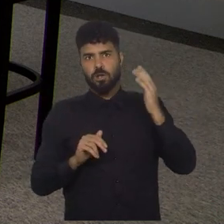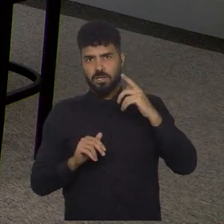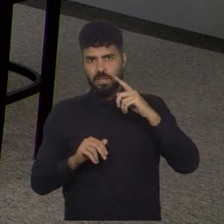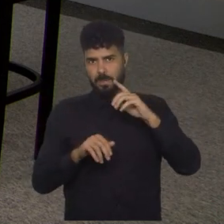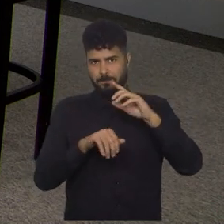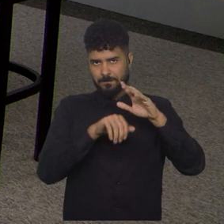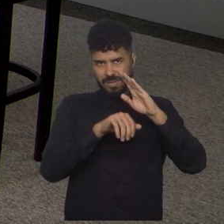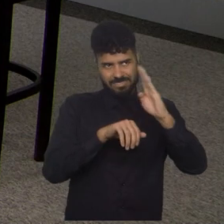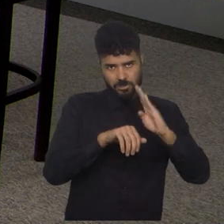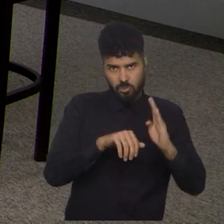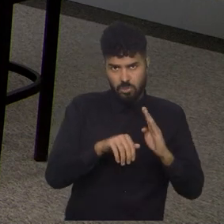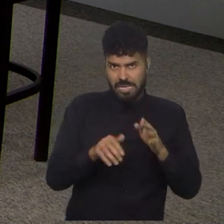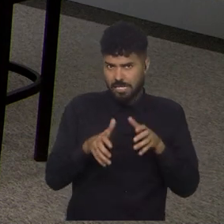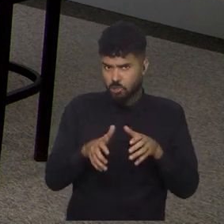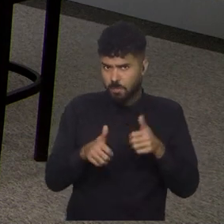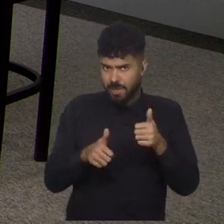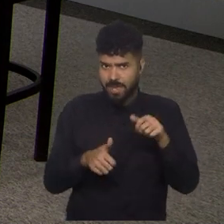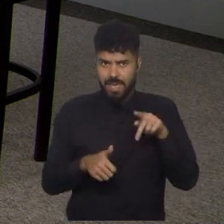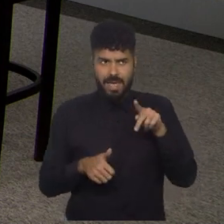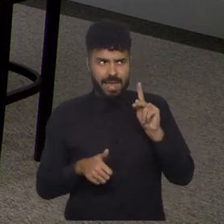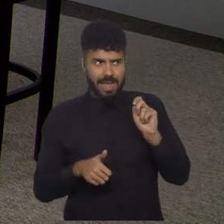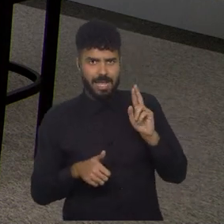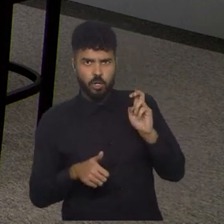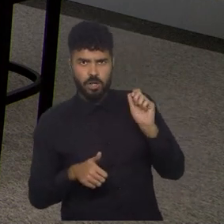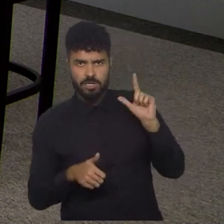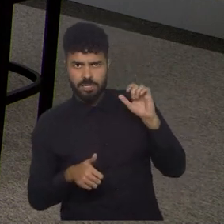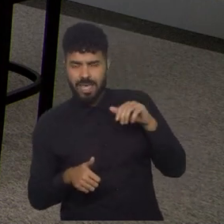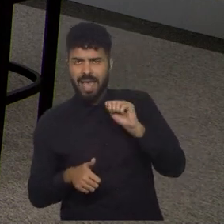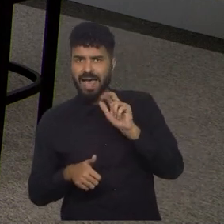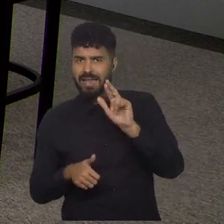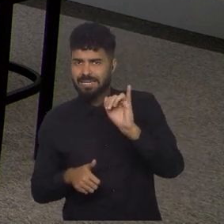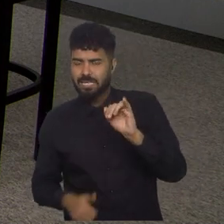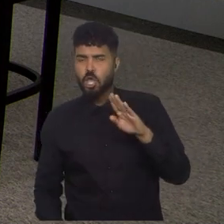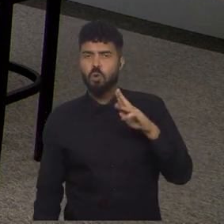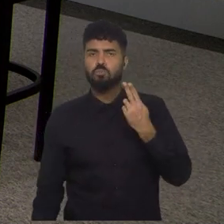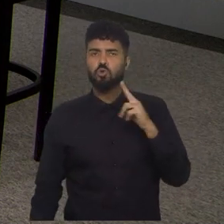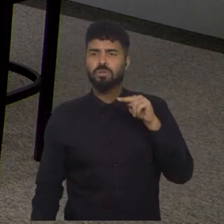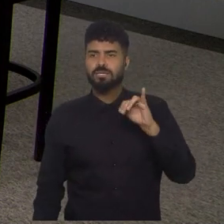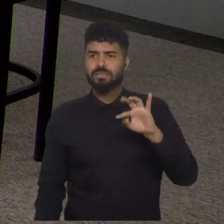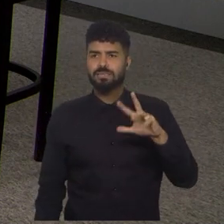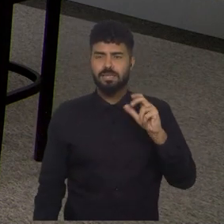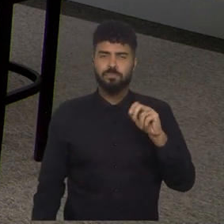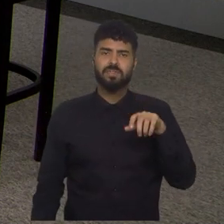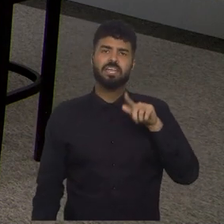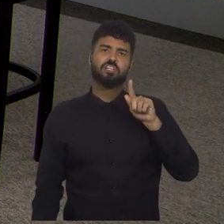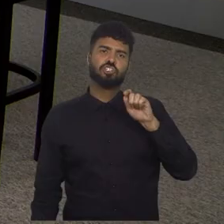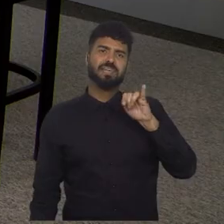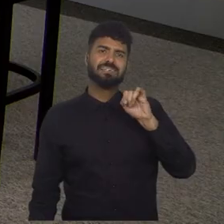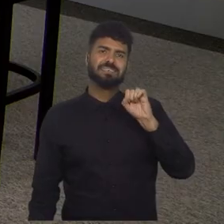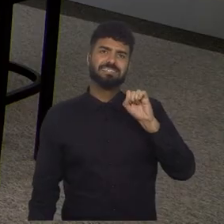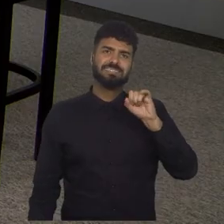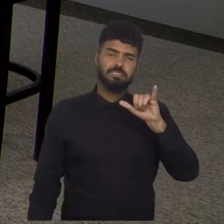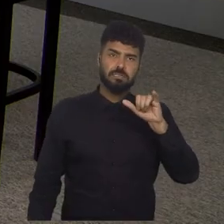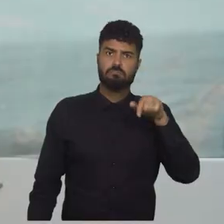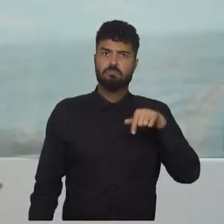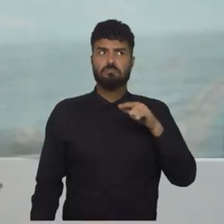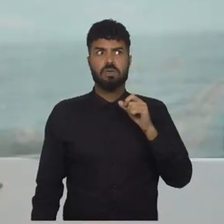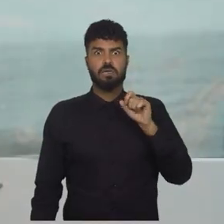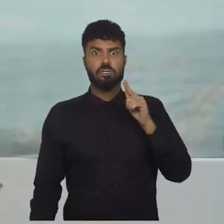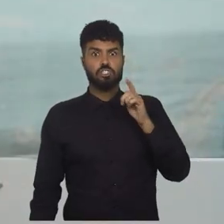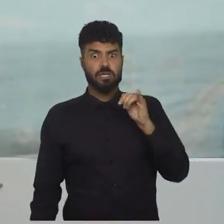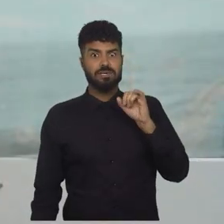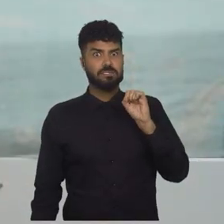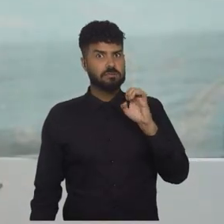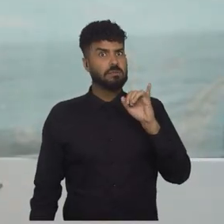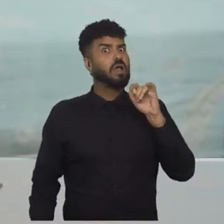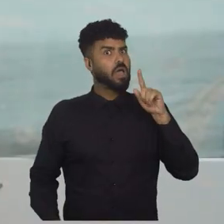jogando muito bem. Carolyn, Ari, Bruninha, Geise, para mim, a Geise tem um potencial